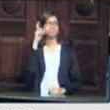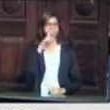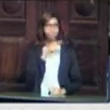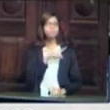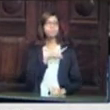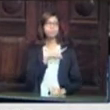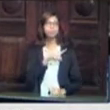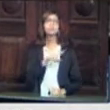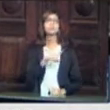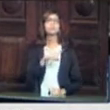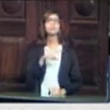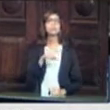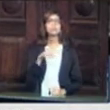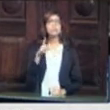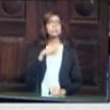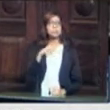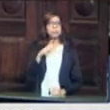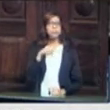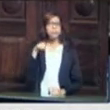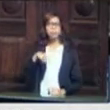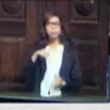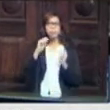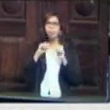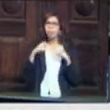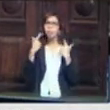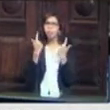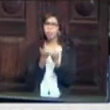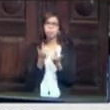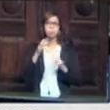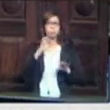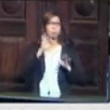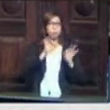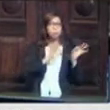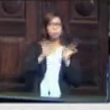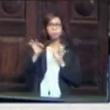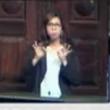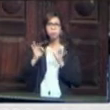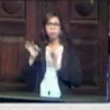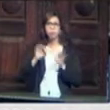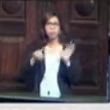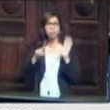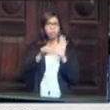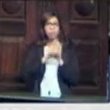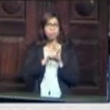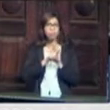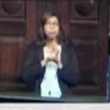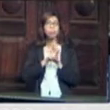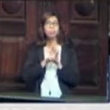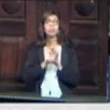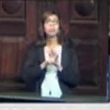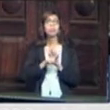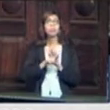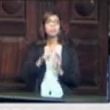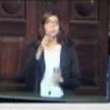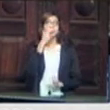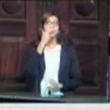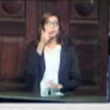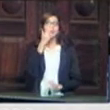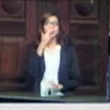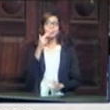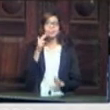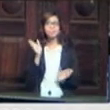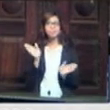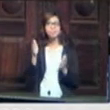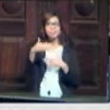difícil. Passaram por essa casa projetos que foram traduzidos como um pacote